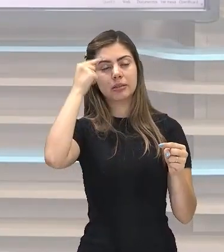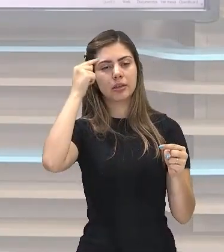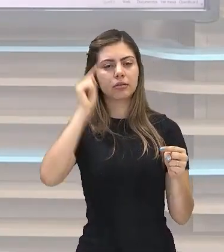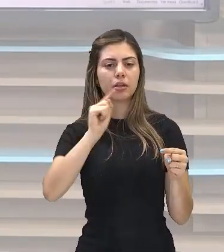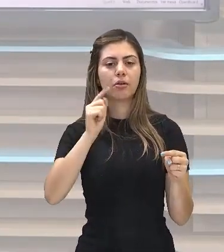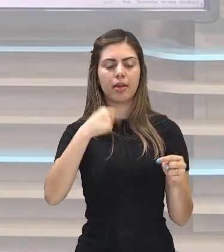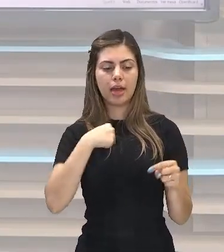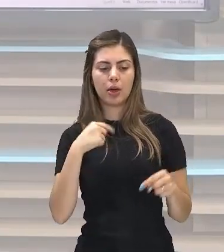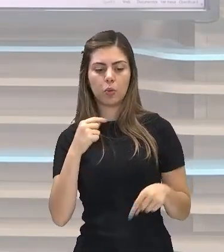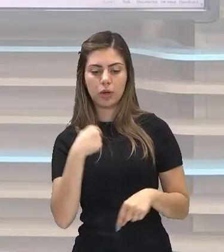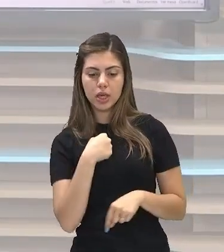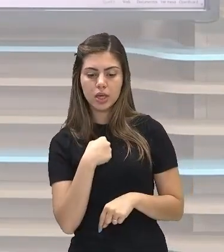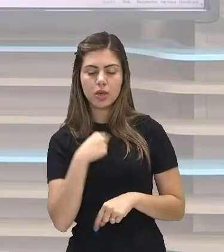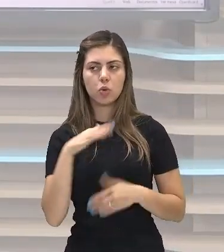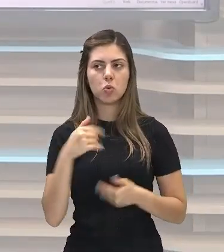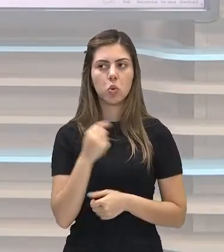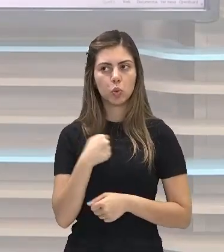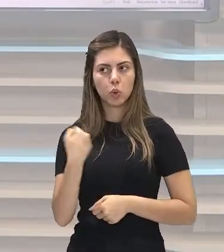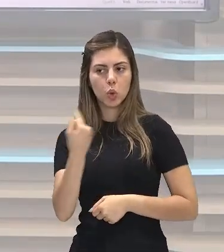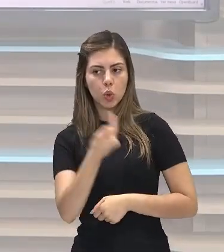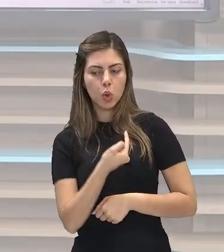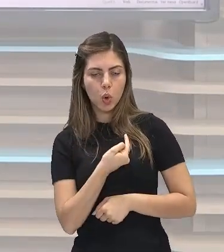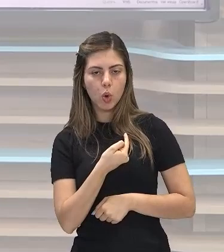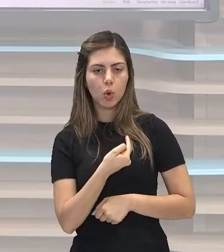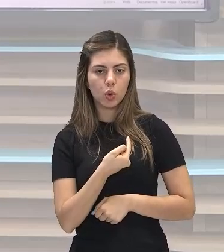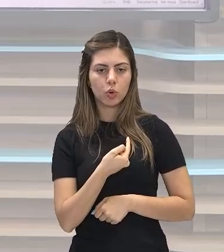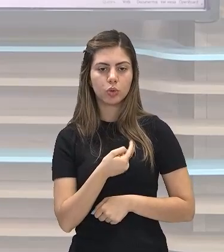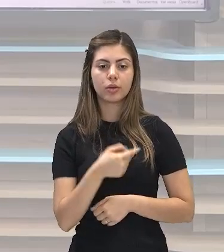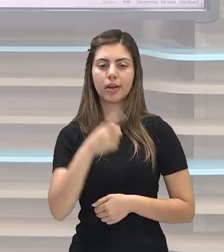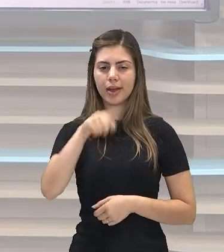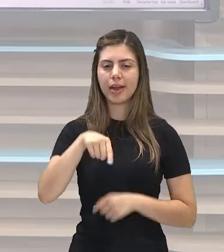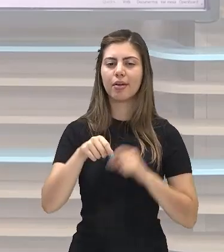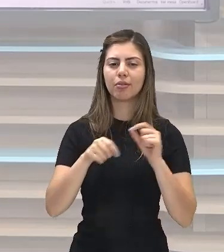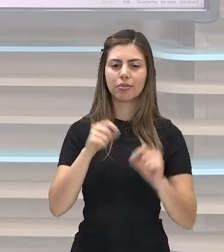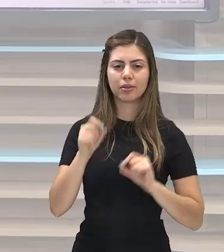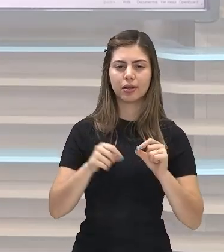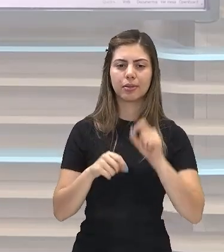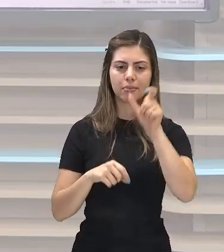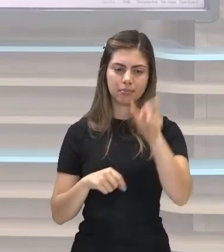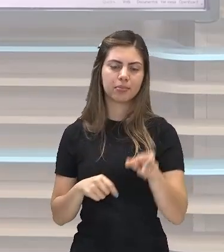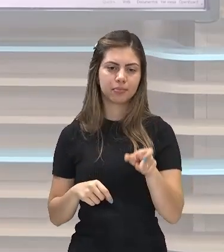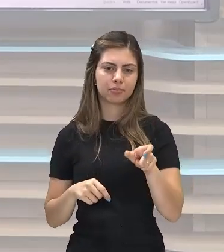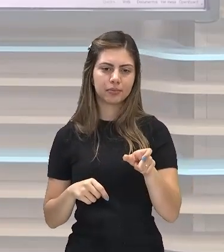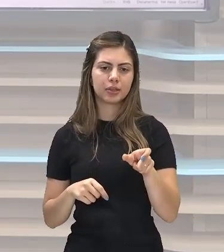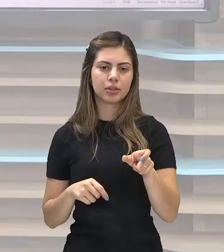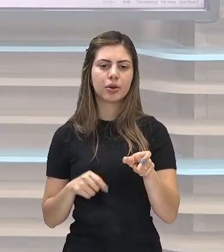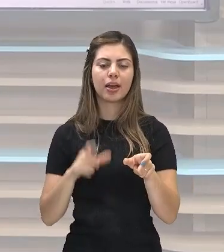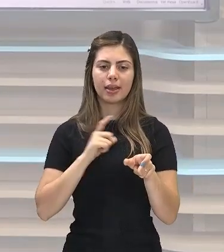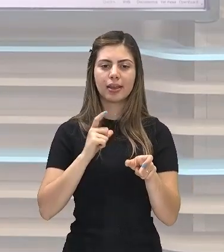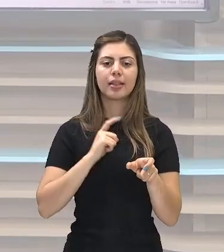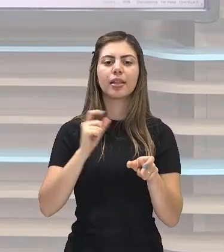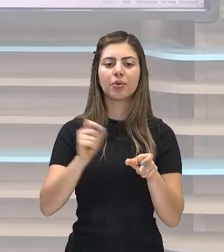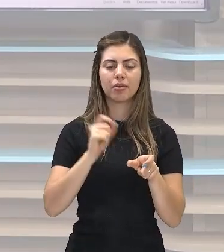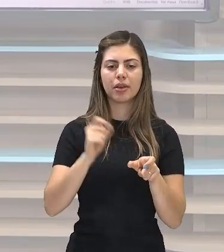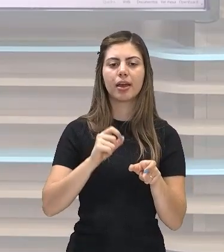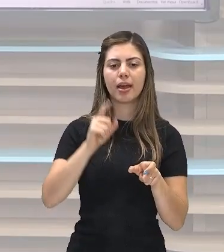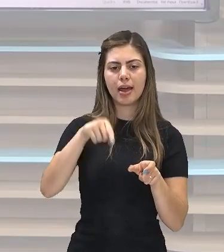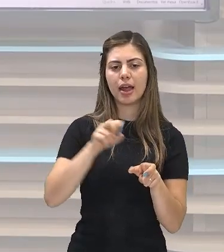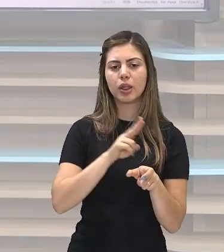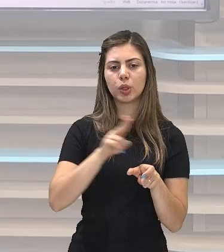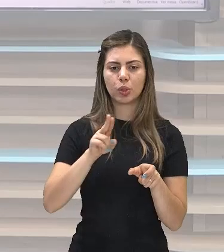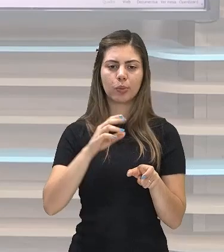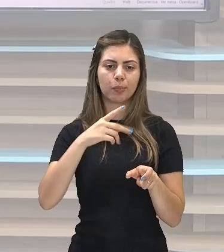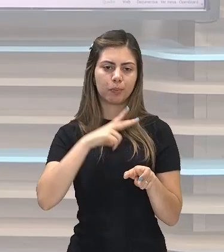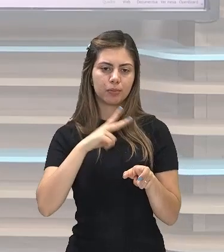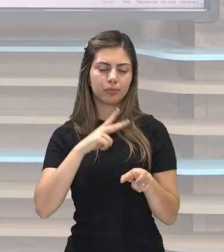nós, eu, né? Aqueles sujeitos, os pronomes pessoais, tá bom? Com uma